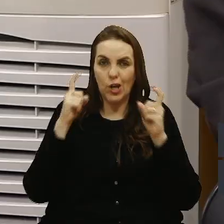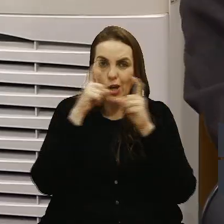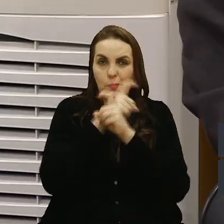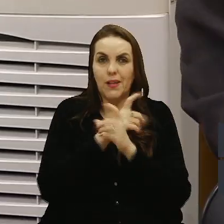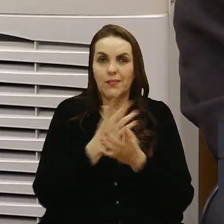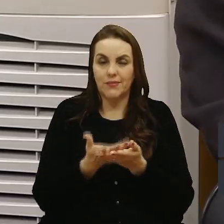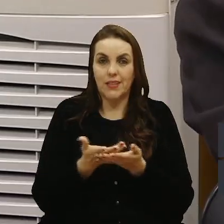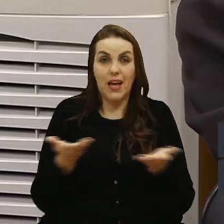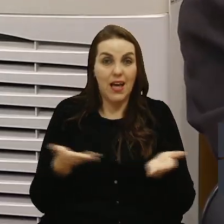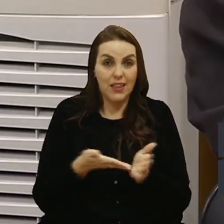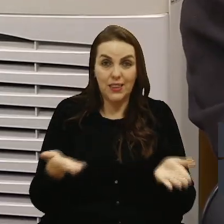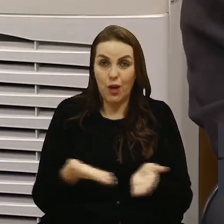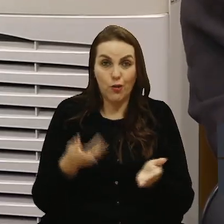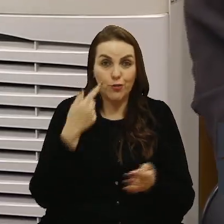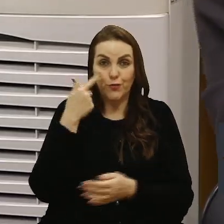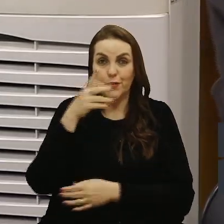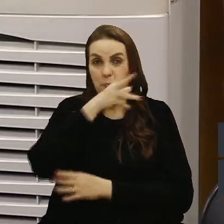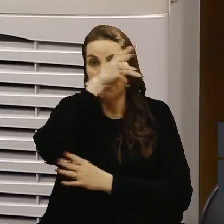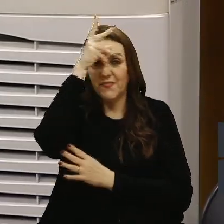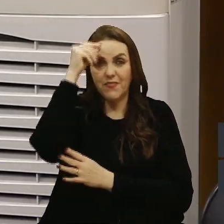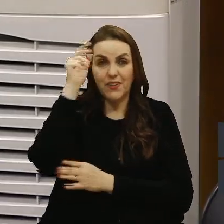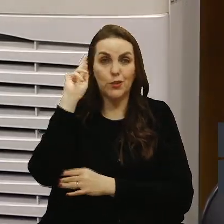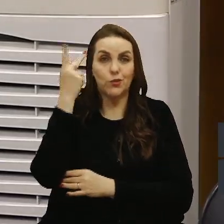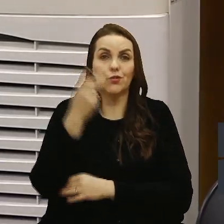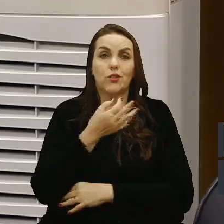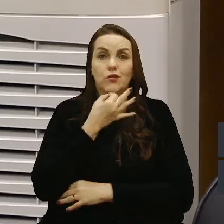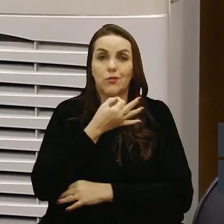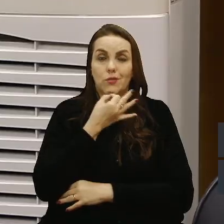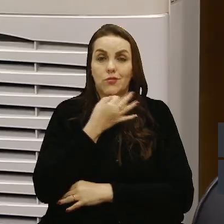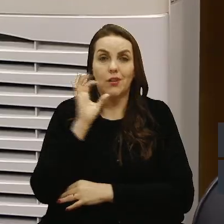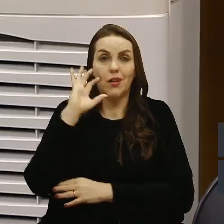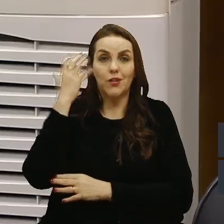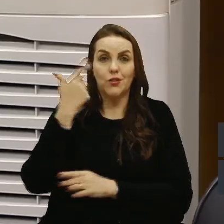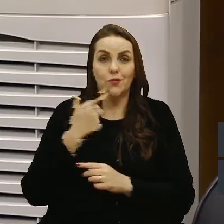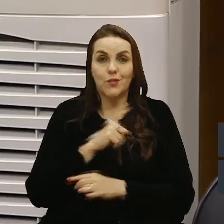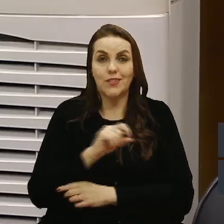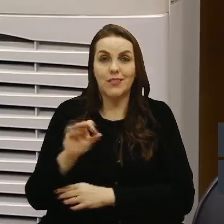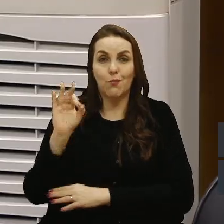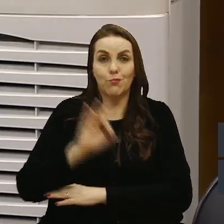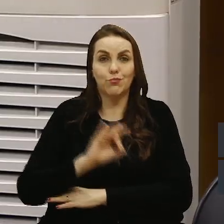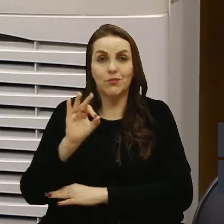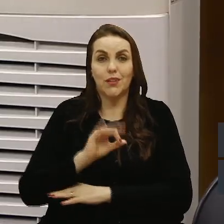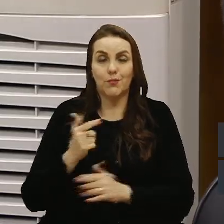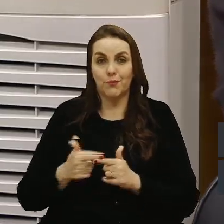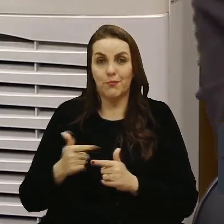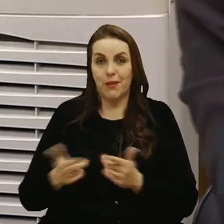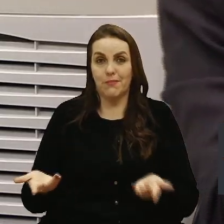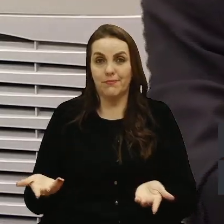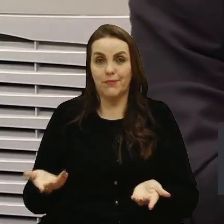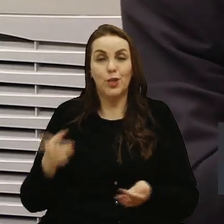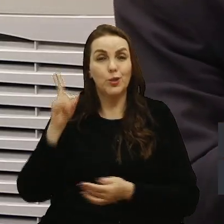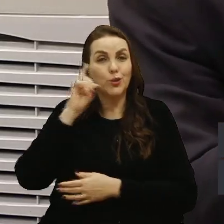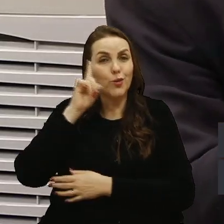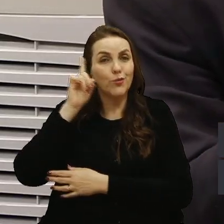vi um prefeito na história de Caxias do Sul que tenha resolvido 100% do problema, porque todo dia vai ter algo a